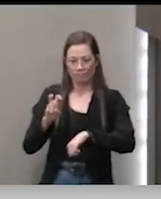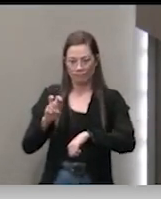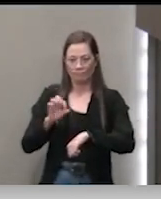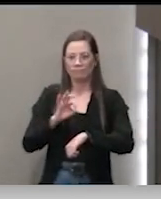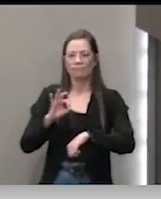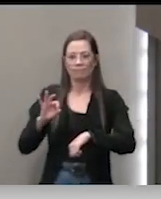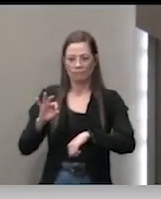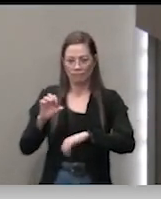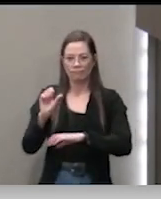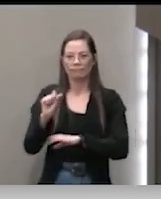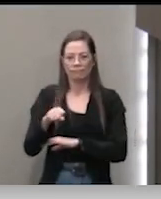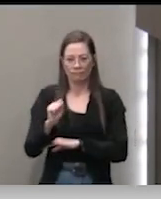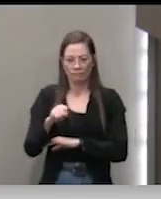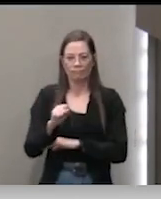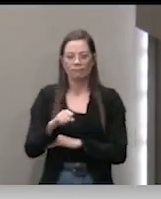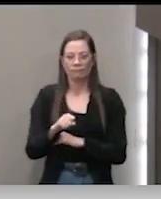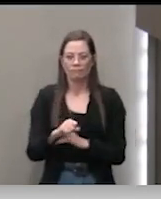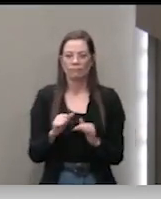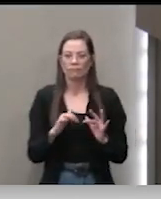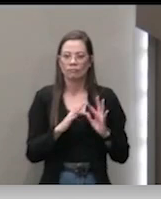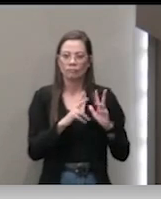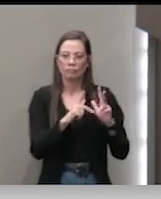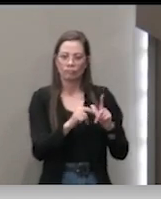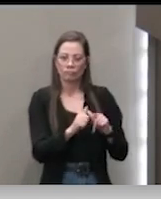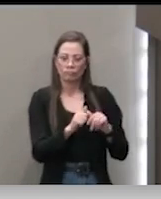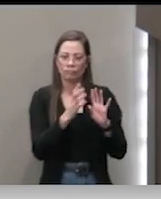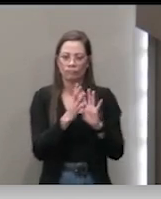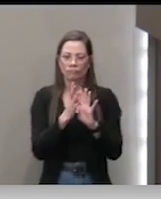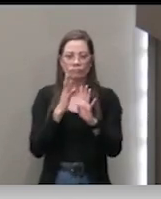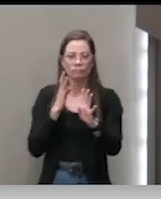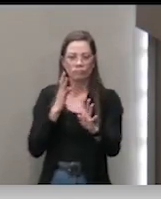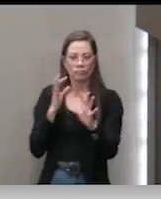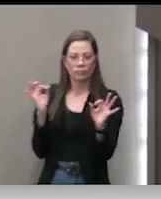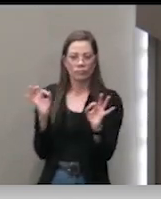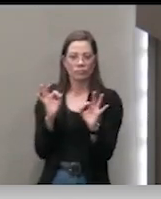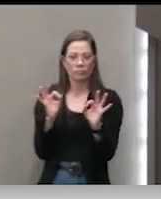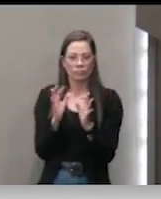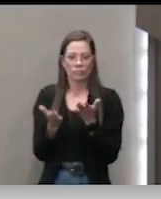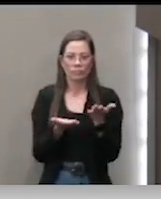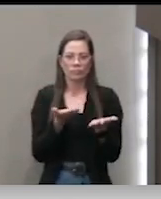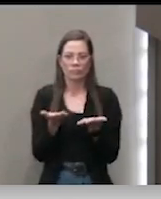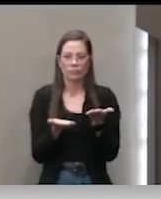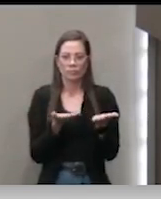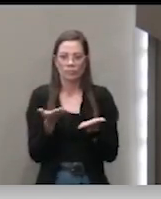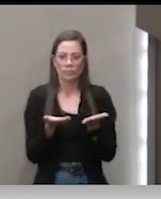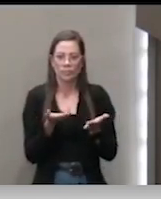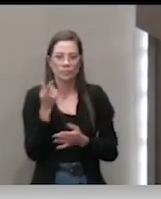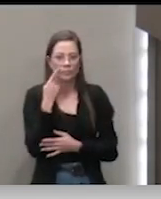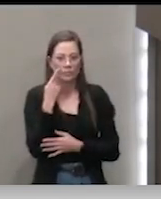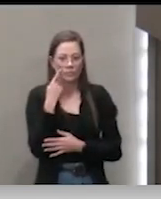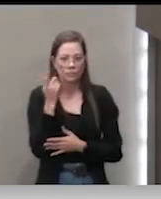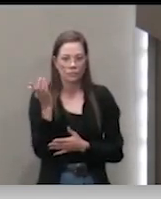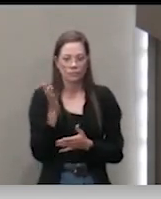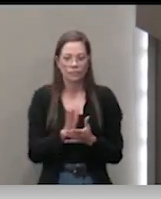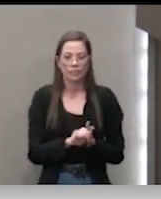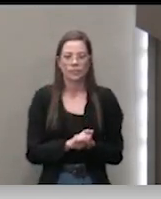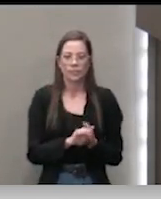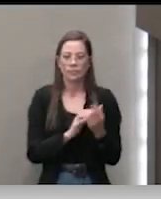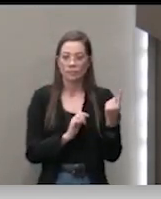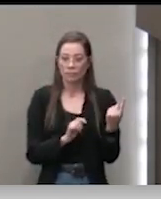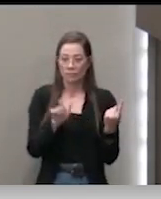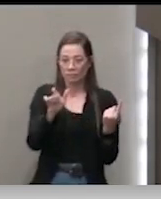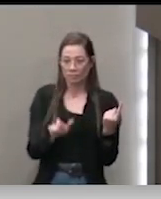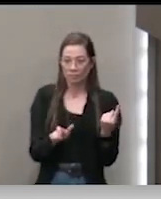10h45? Mais de meus 10h45 e todo esse pessoal junto aí, tudo por ser atendido também, ó. Só com um atendente